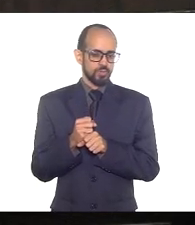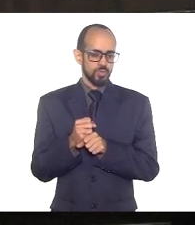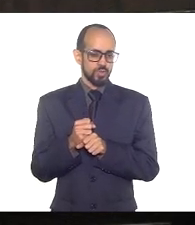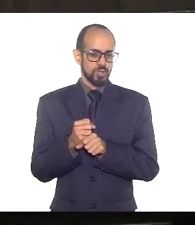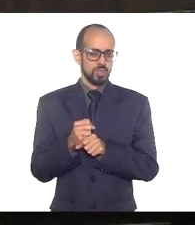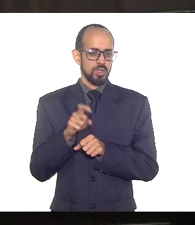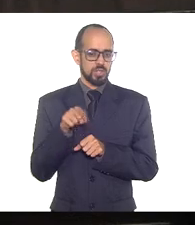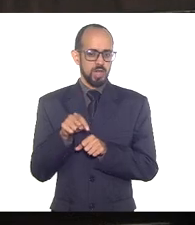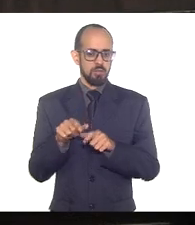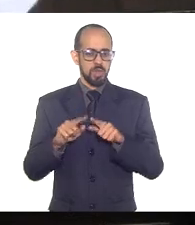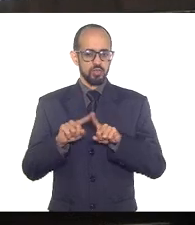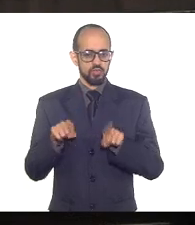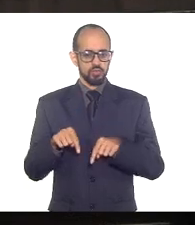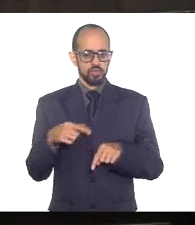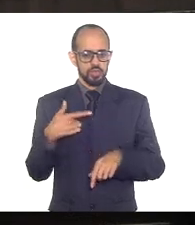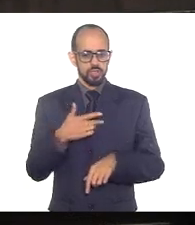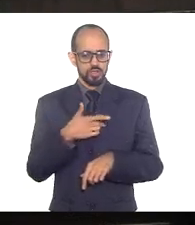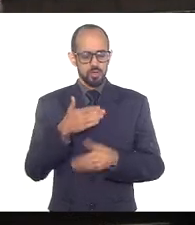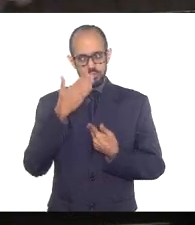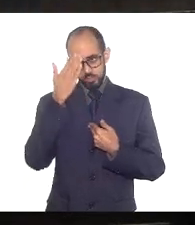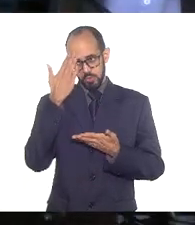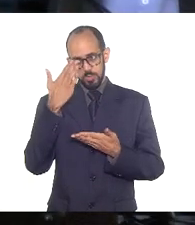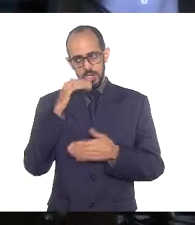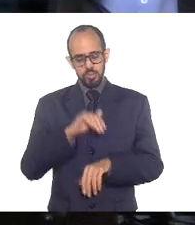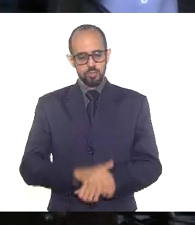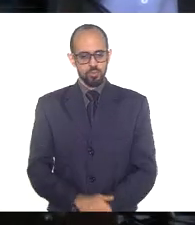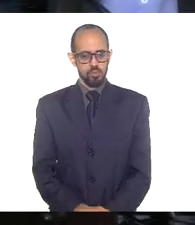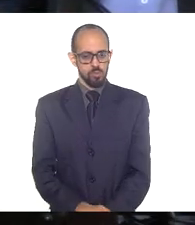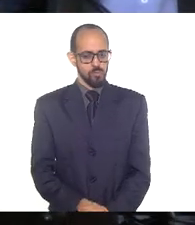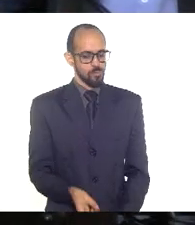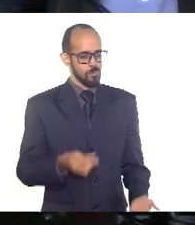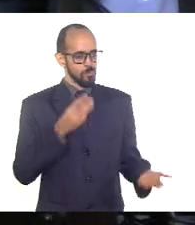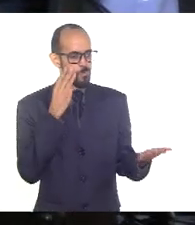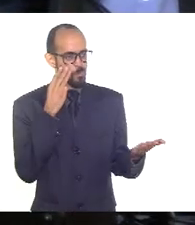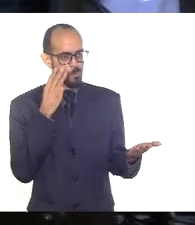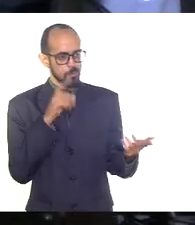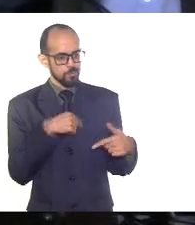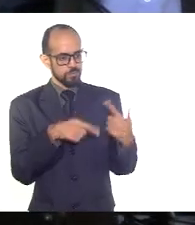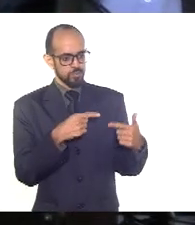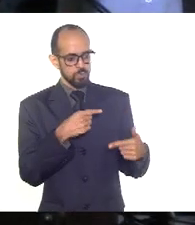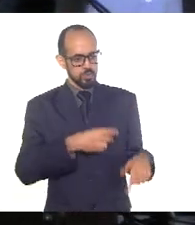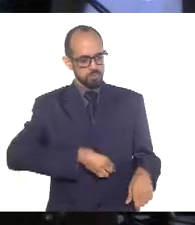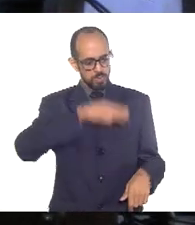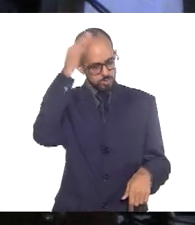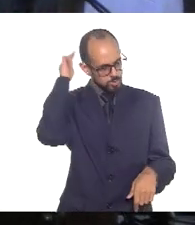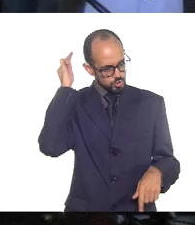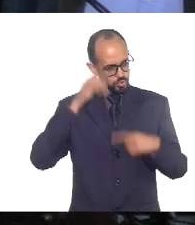dos trabalhadores da área da saúde obrigado em seguida